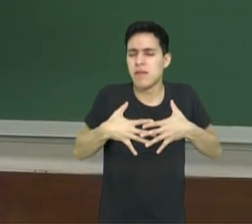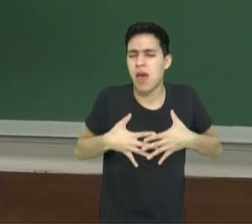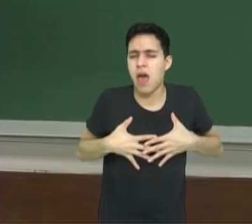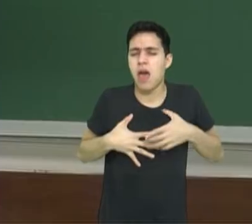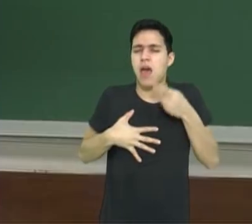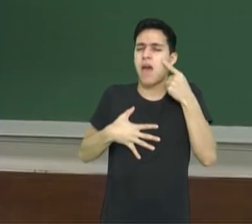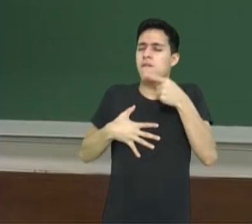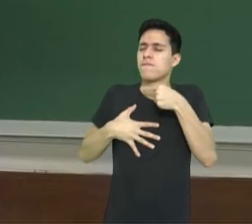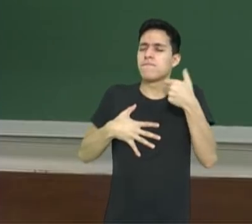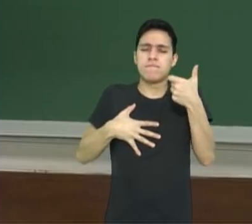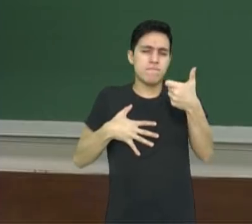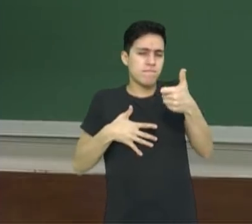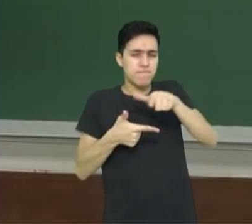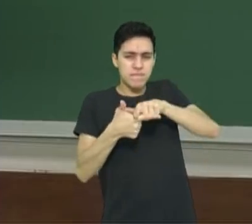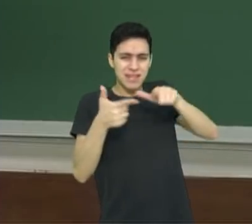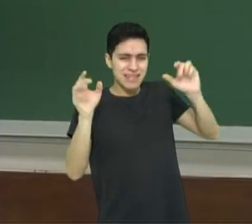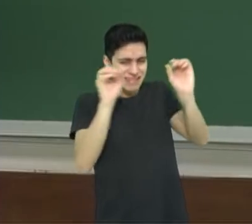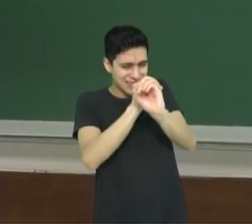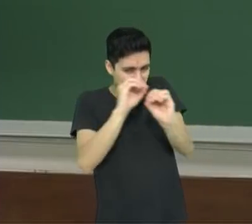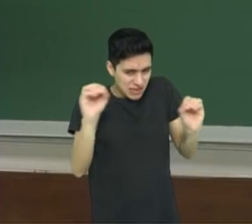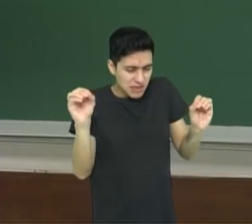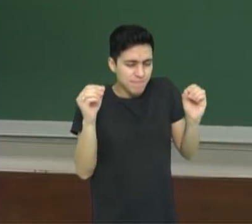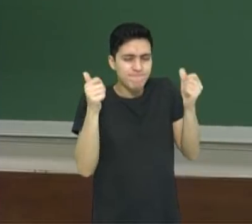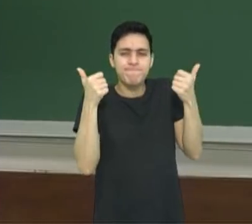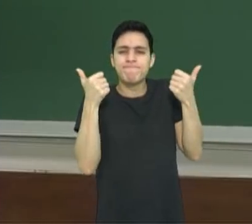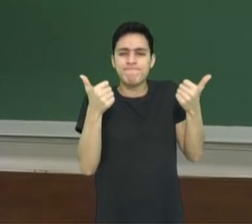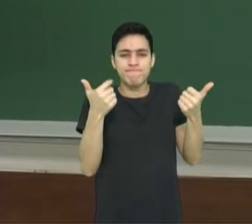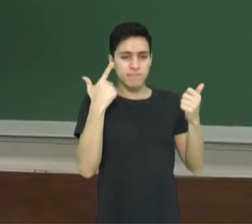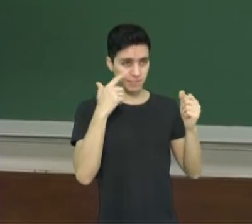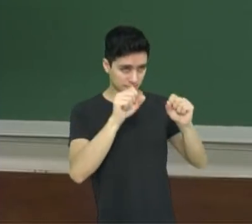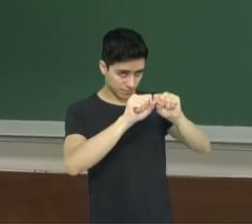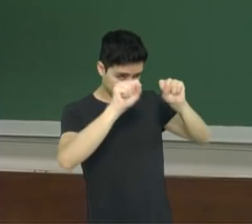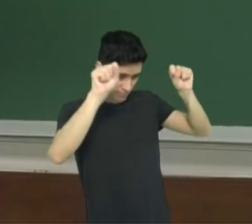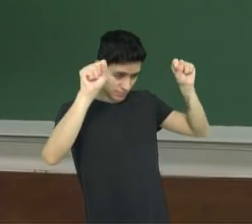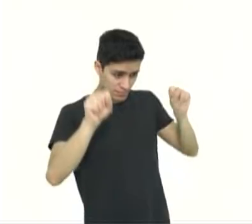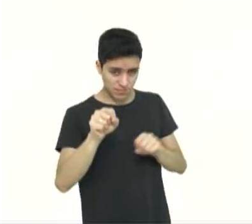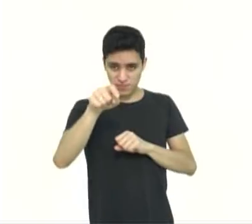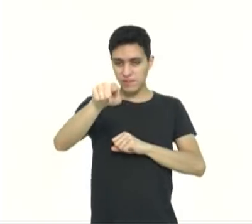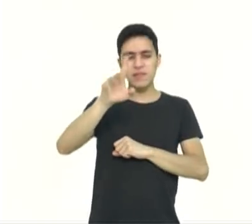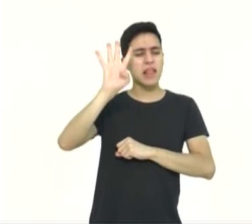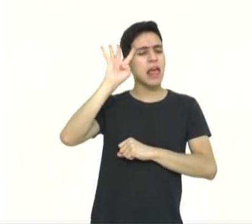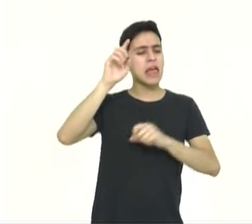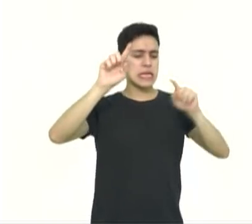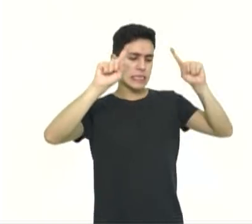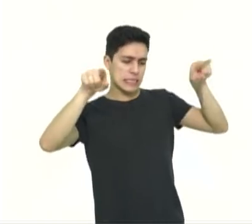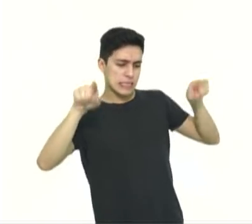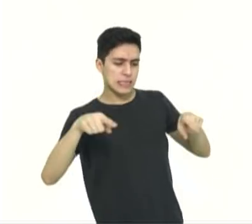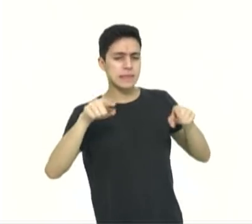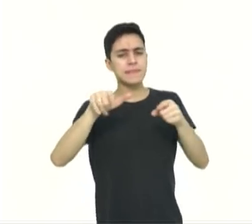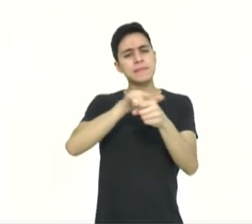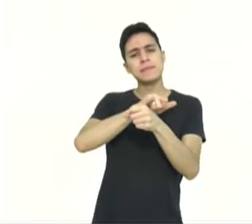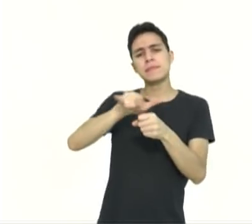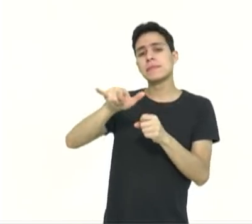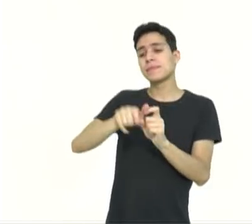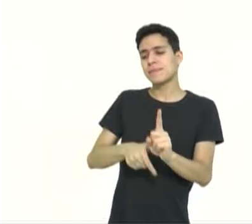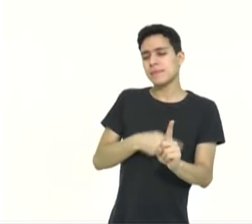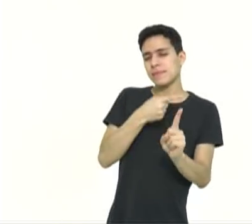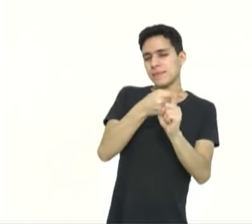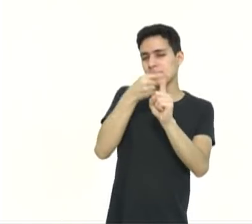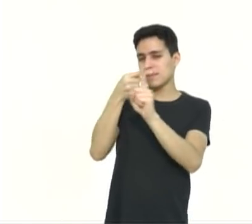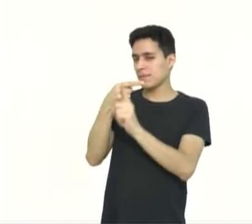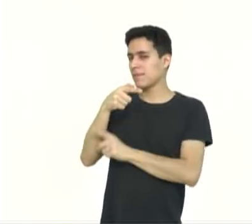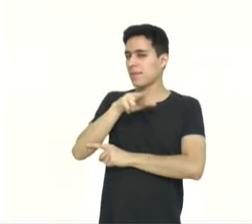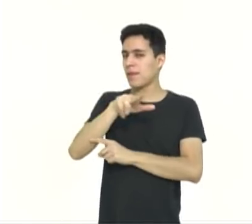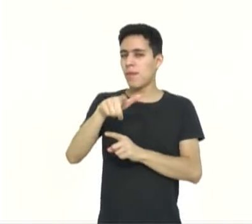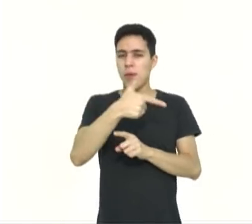nenhum probleminha, tudo bem tranquilo. Tá aqui o sistema. Resolvo utilizando o método da adição. Então não é para